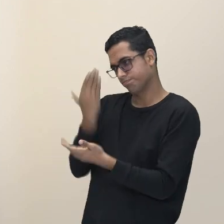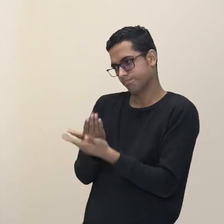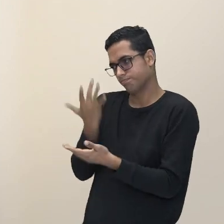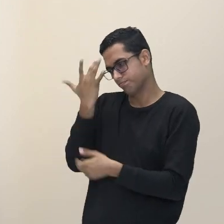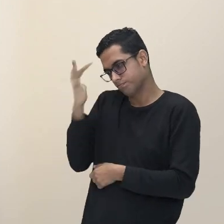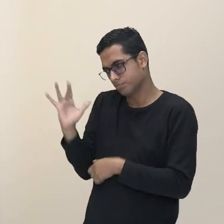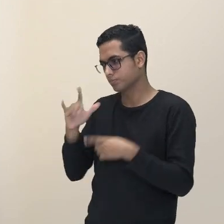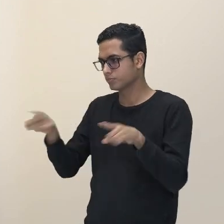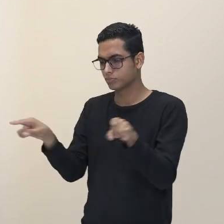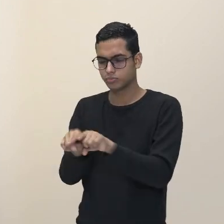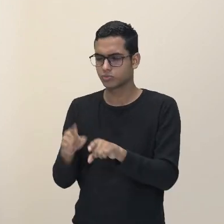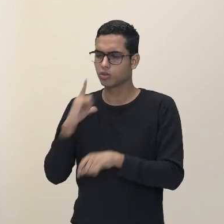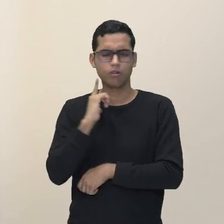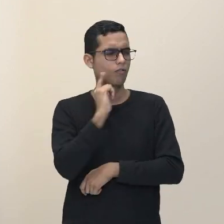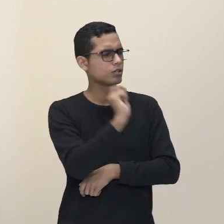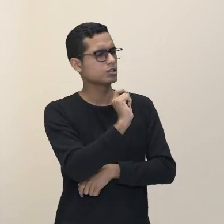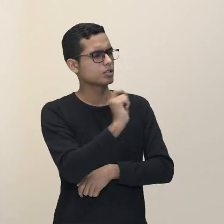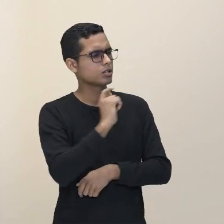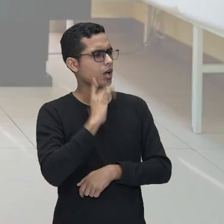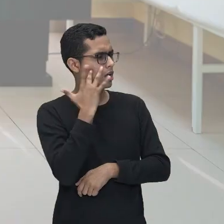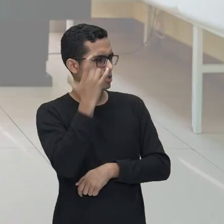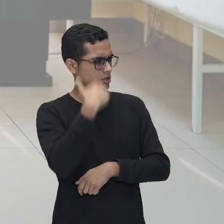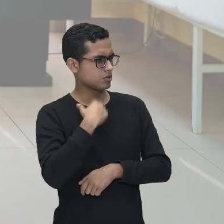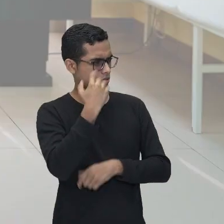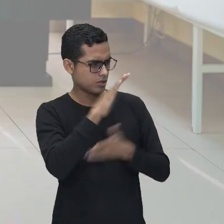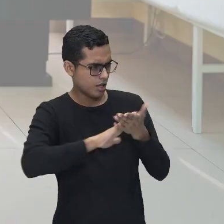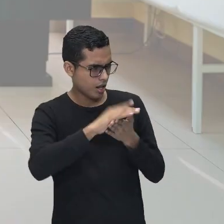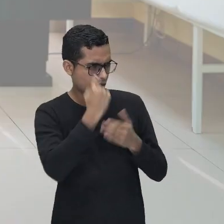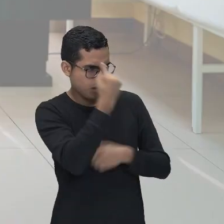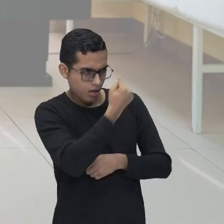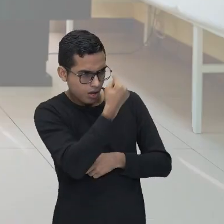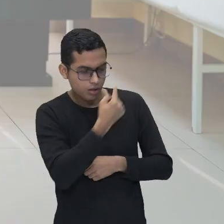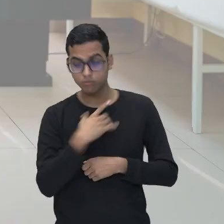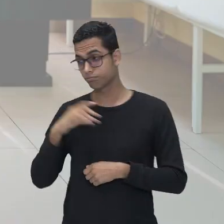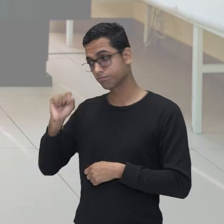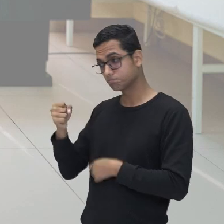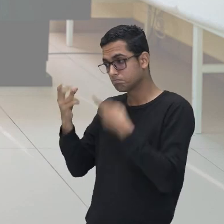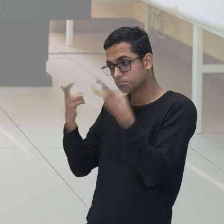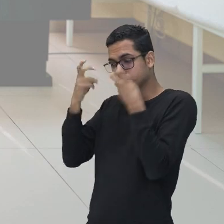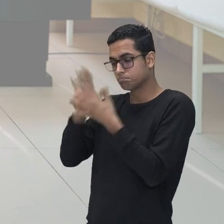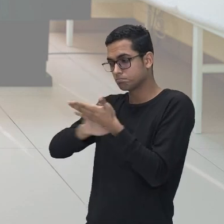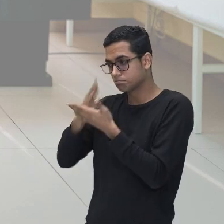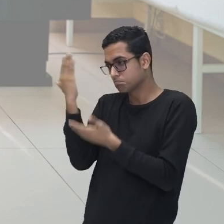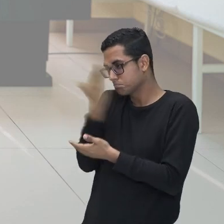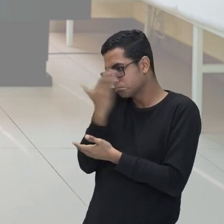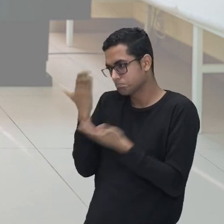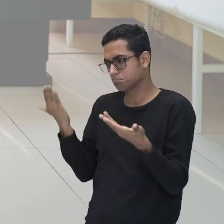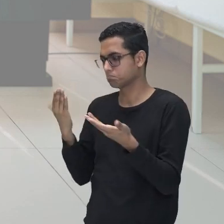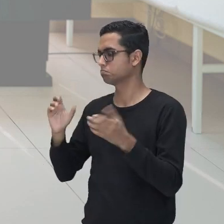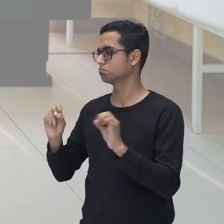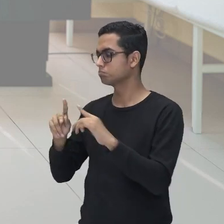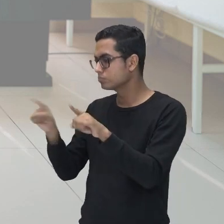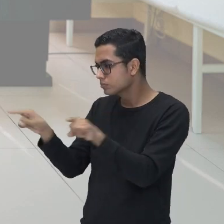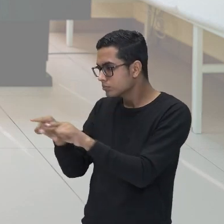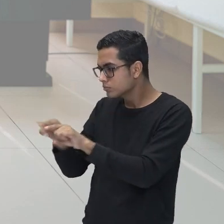não encontra nada demais nos meus olhos. Assim é, não percebo. O que quero dizer é que se o senhor está de